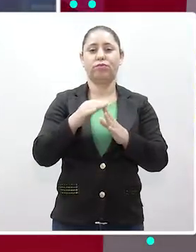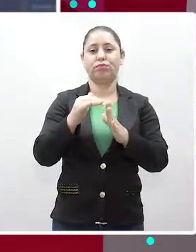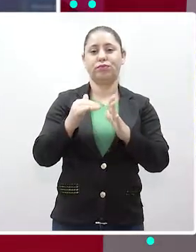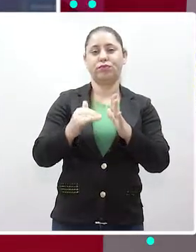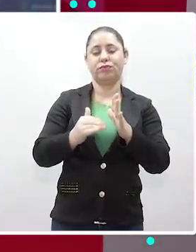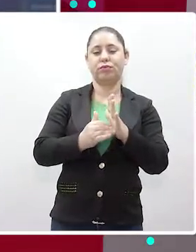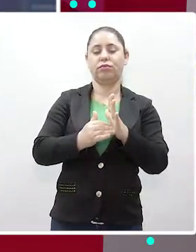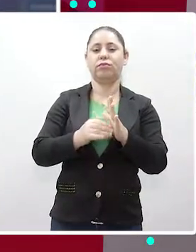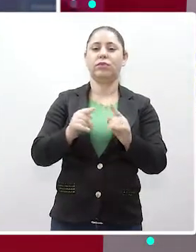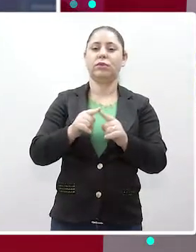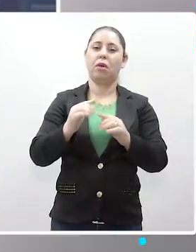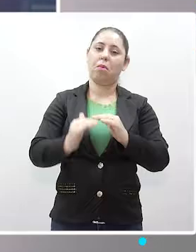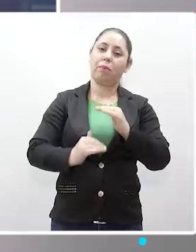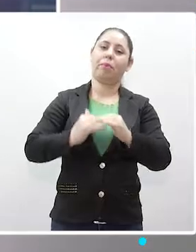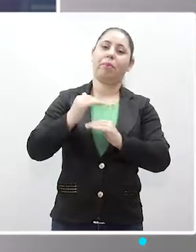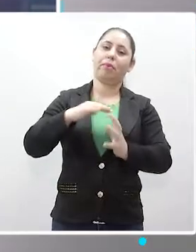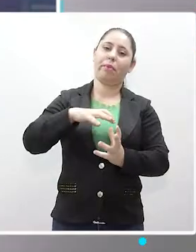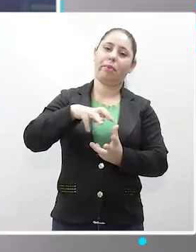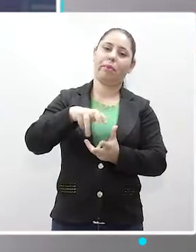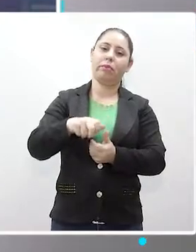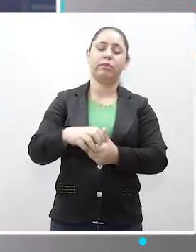redução aí na produção em todo o mundo?